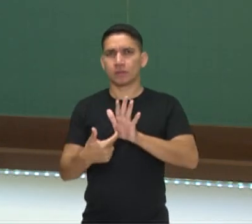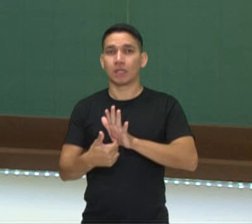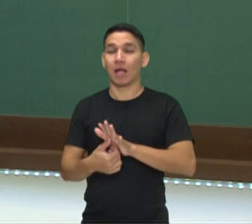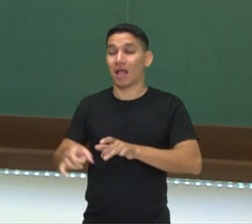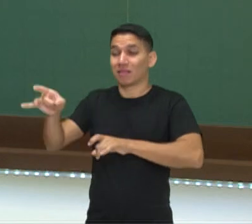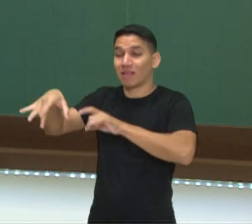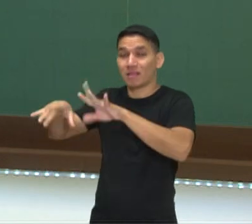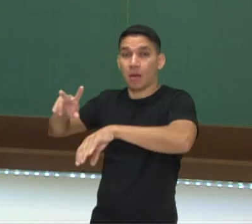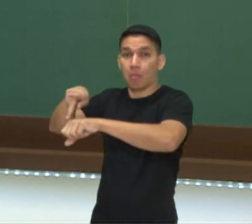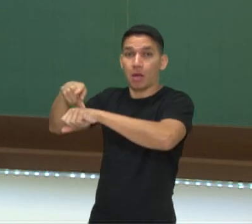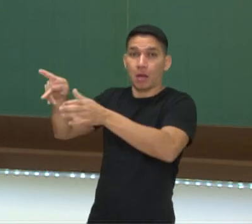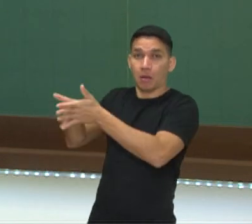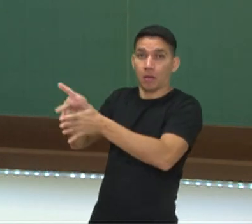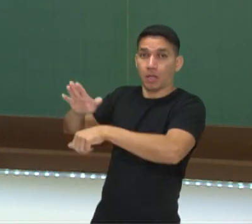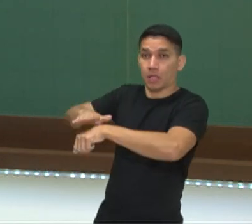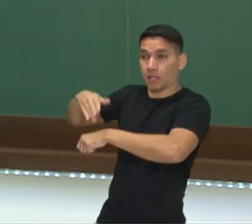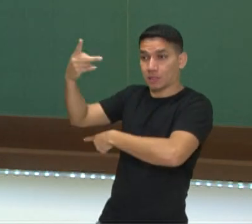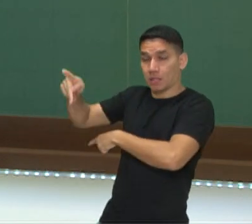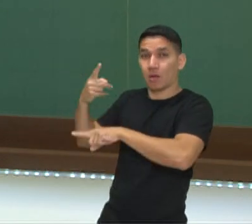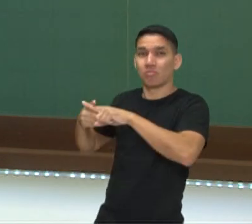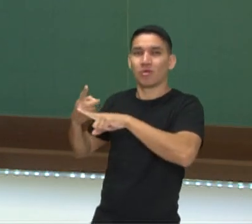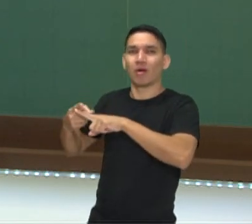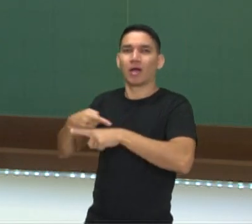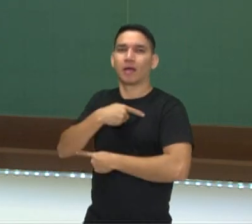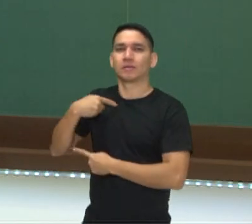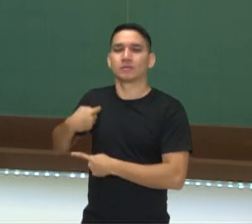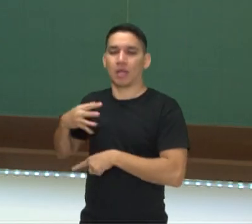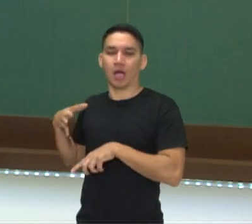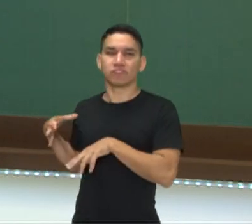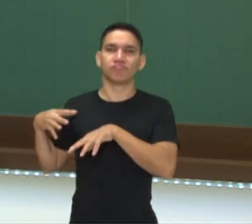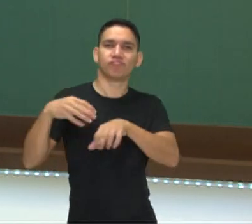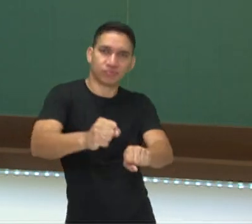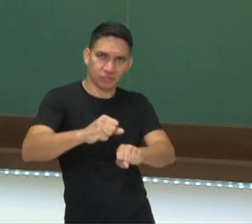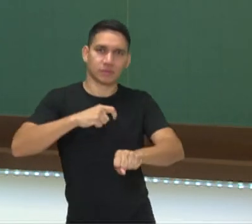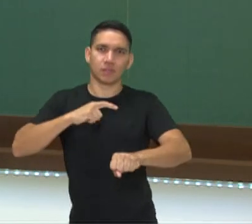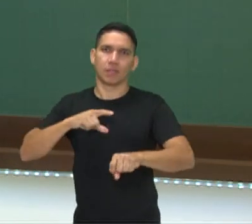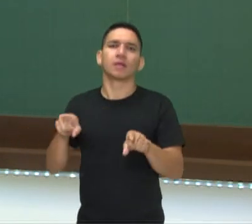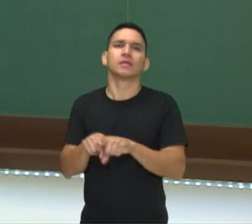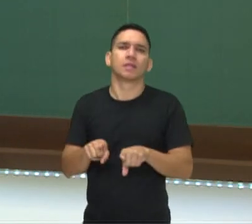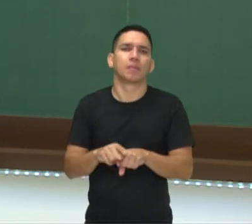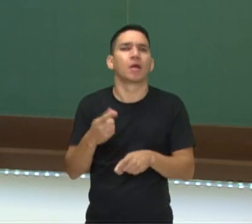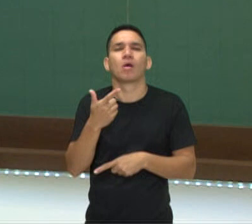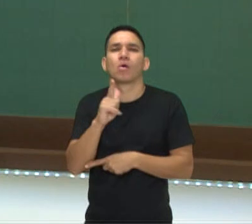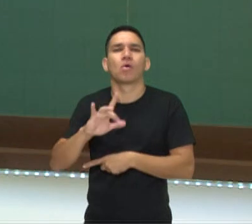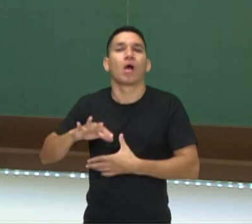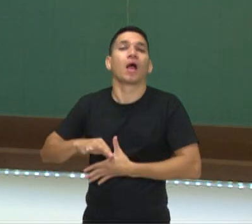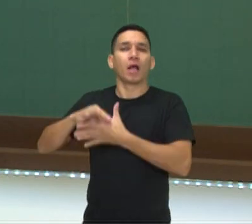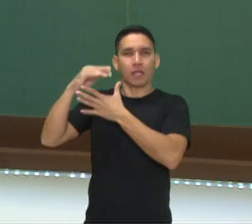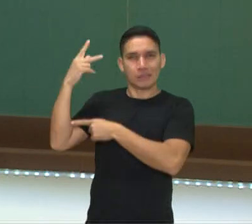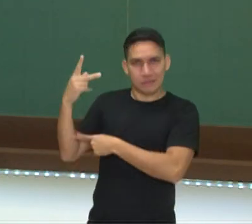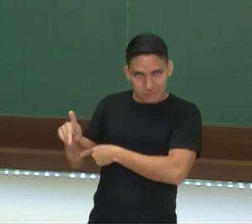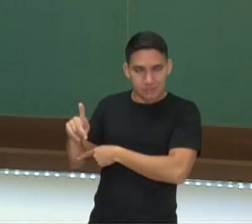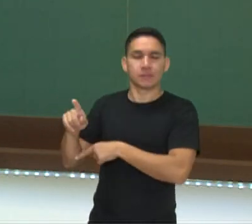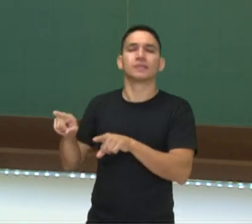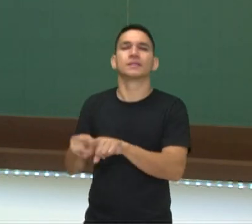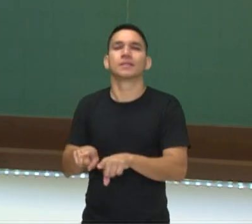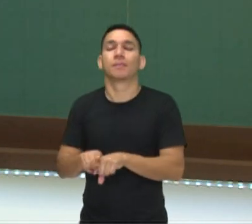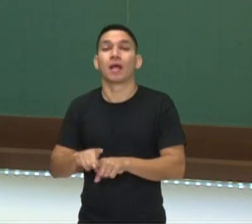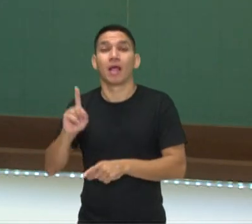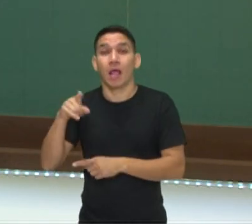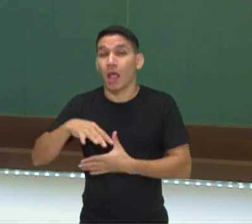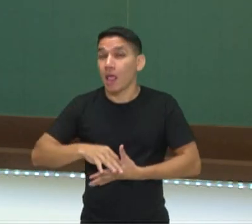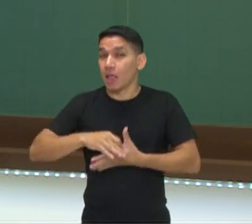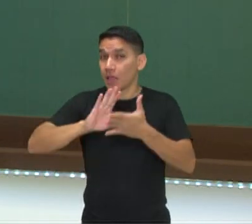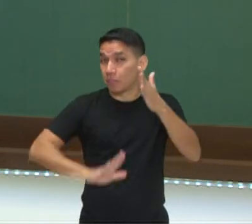Tibete por conta da invasão chinesa. Então, inclusive o próprio Dalai Lama, a sua santidade, o Dalai Lama, que é o